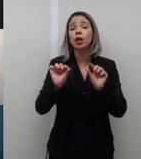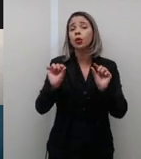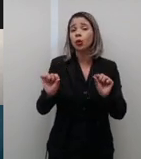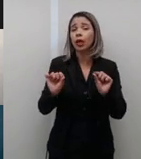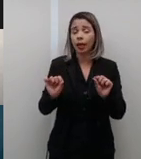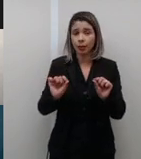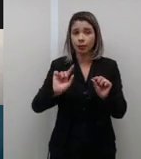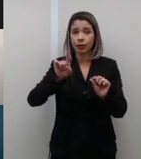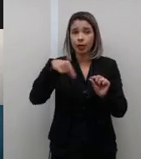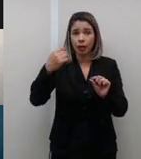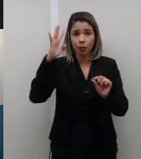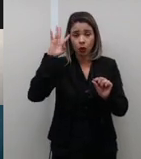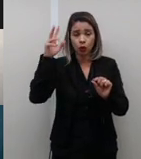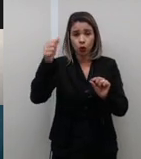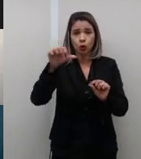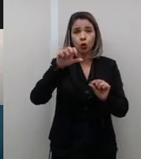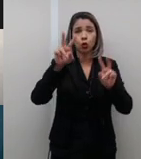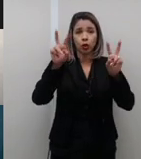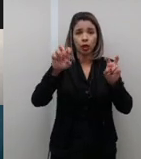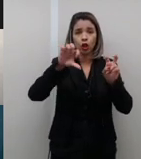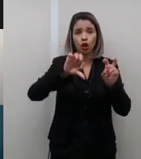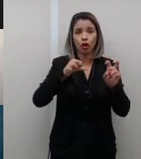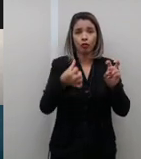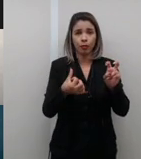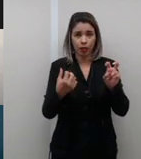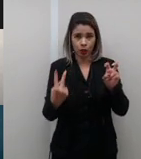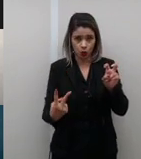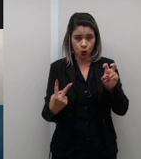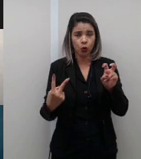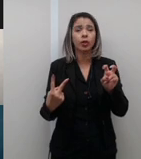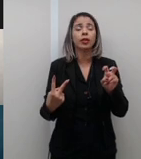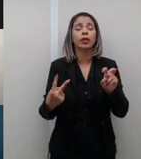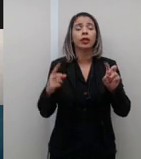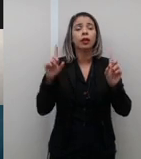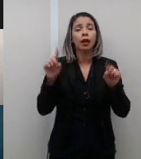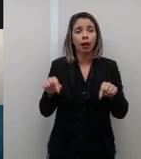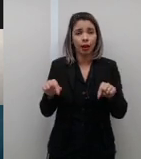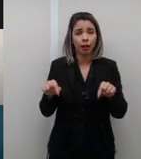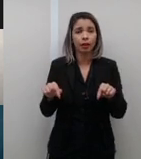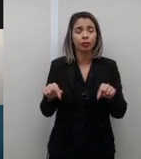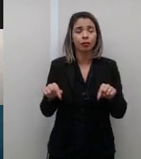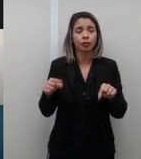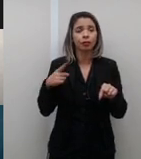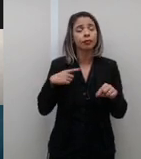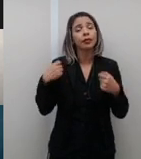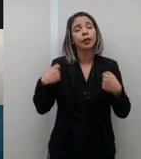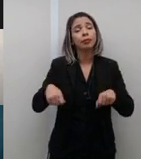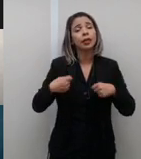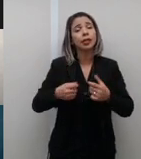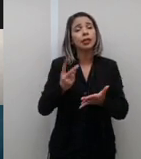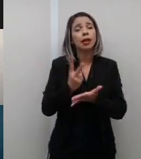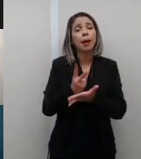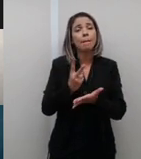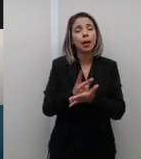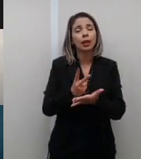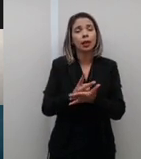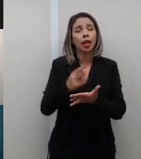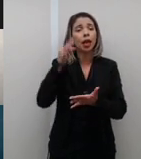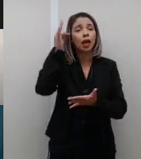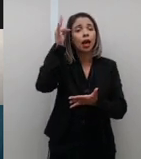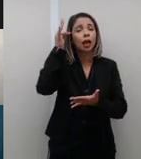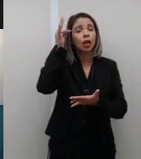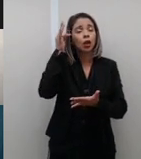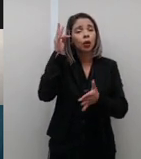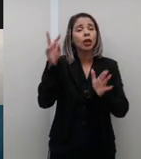julgamento do tema 962 no Supremo, aspas, restam preservadas as teses referente